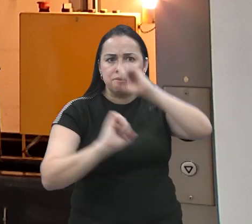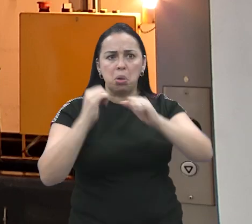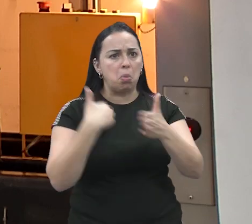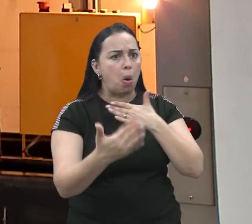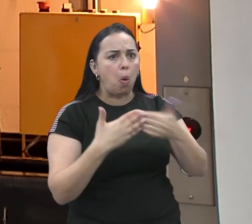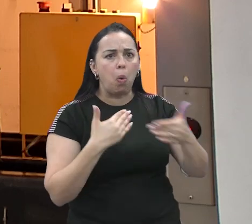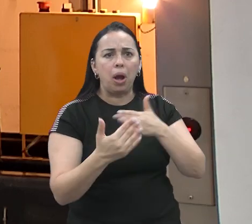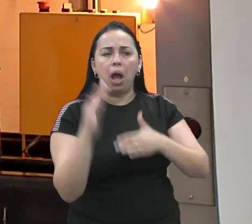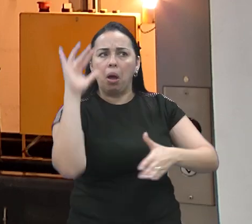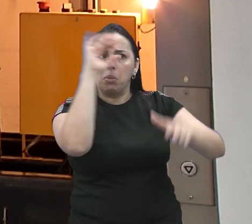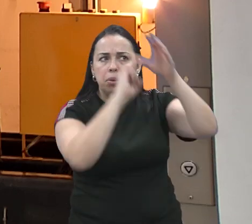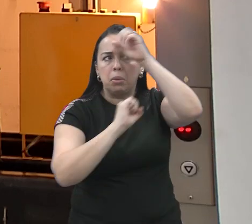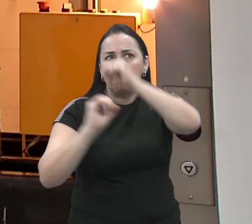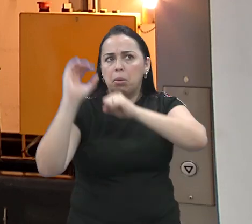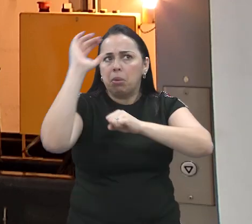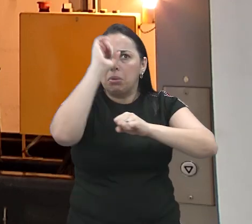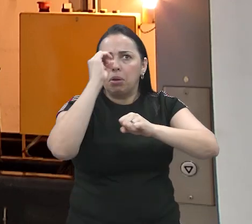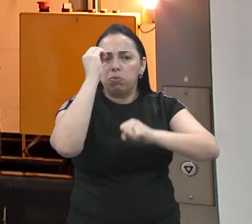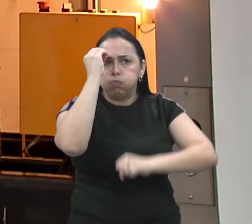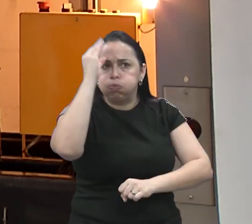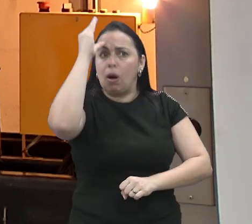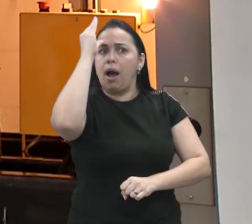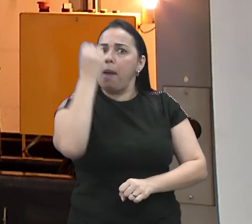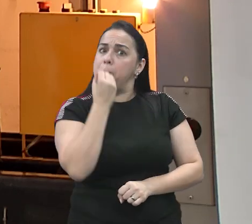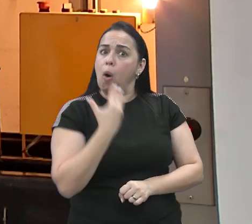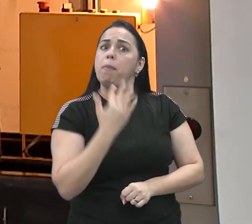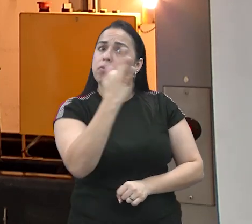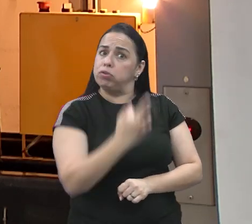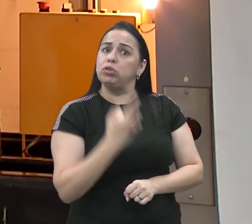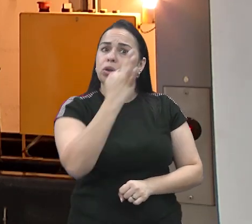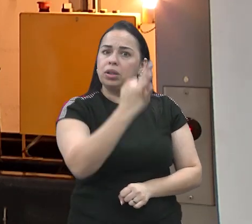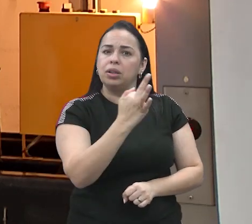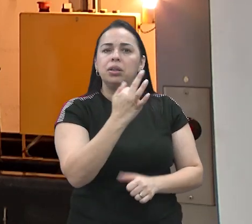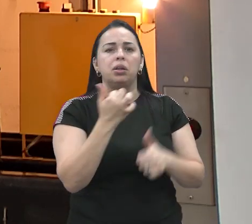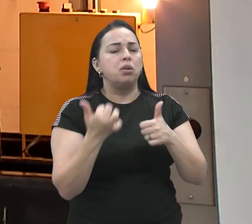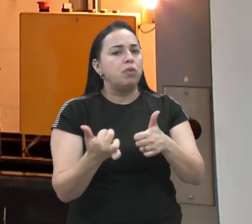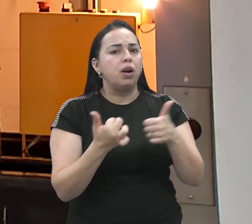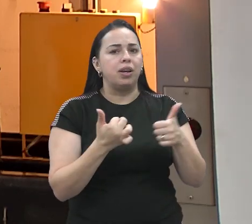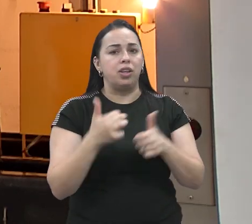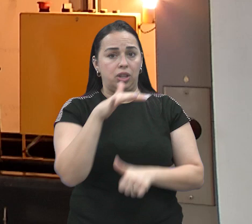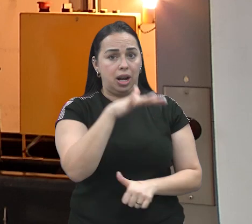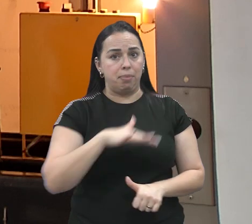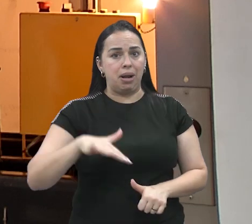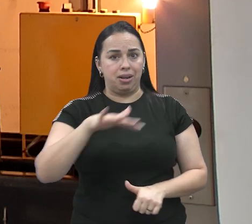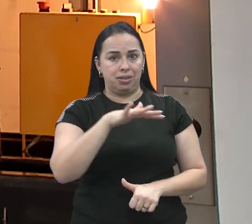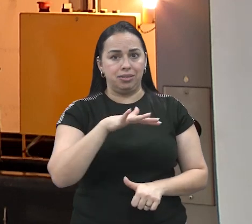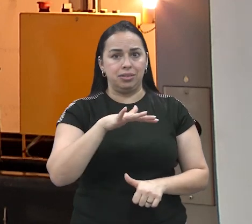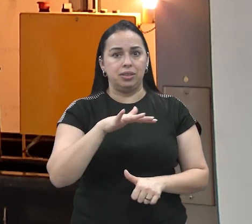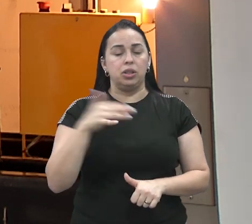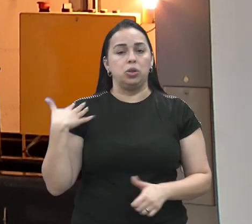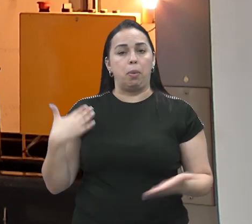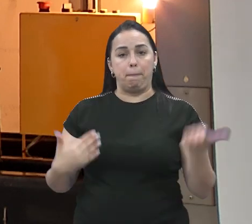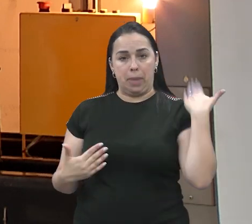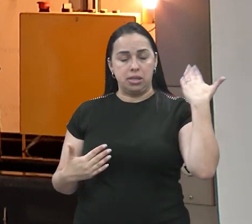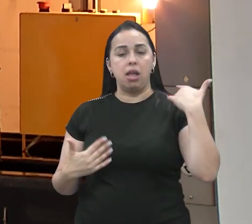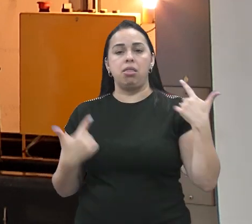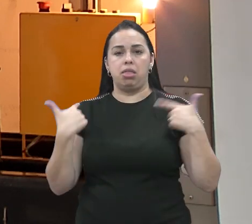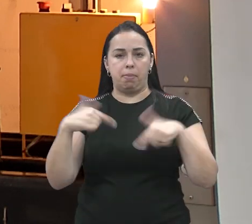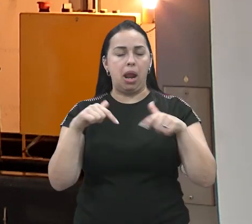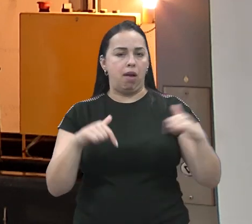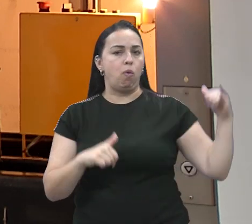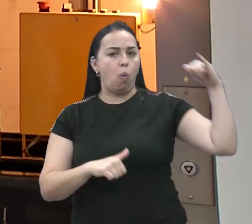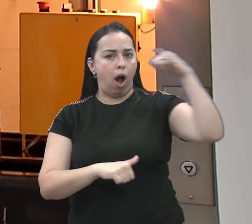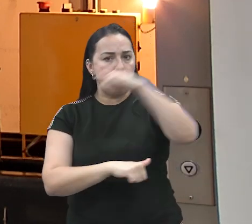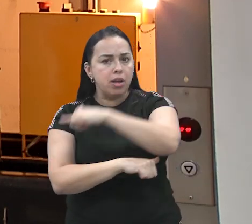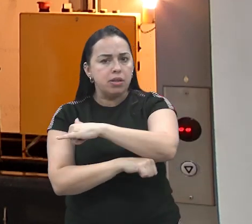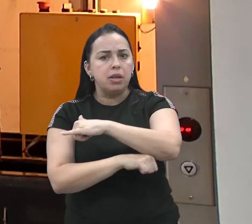aprender é gostoso, né? Aprender qualquer coisa na vida é útil. Vai ser útil agora ou futuramente, ninguém sabe. Mas para mim foi bom pra caramba. Eu sou da área eu trabalhei com